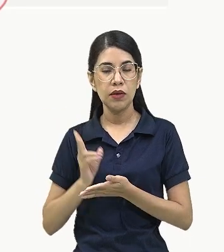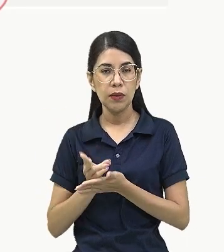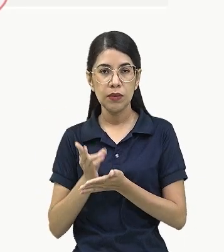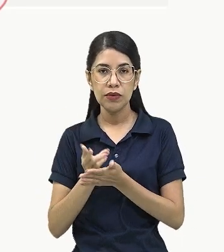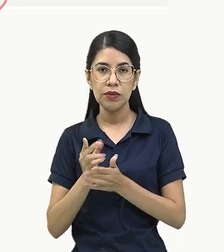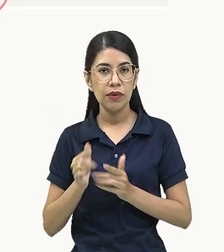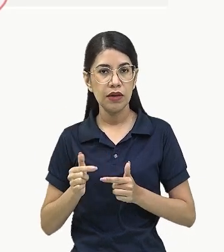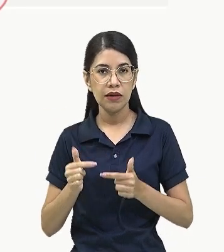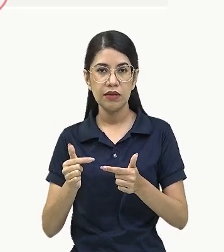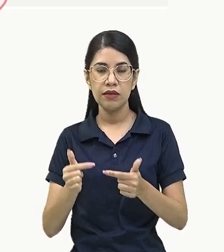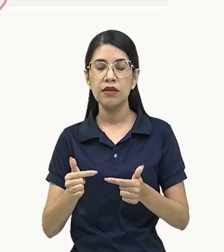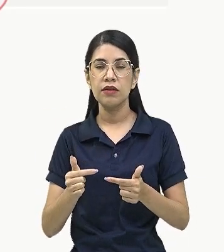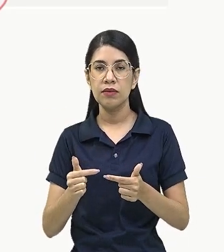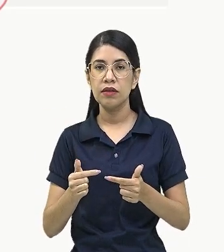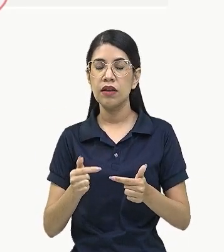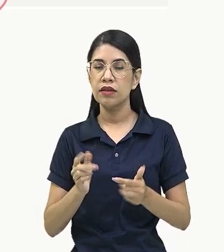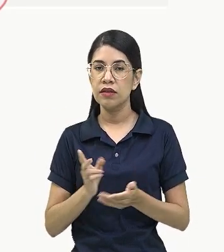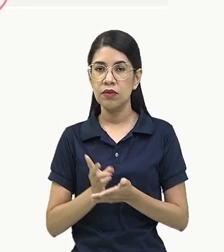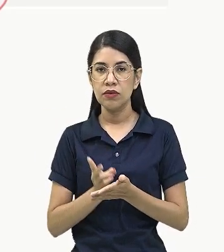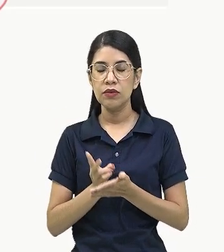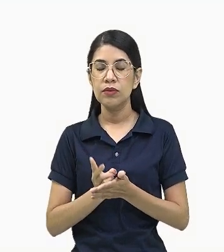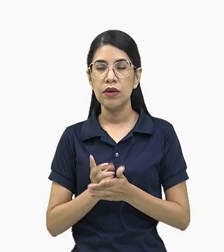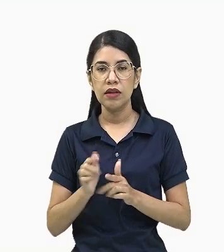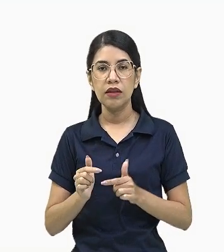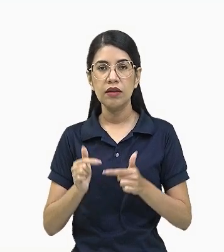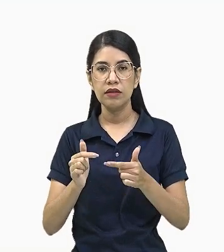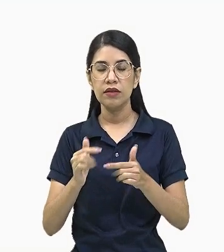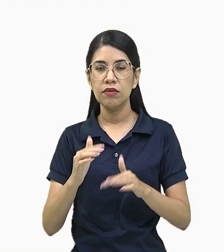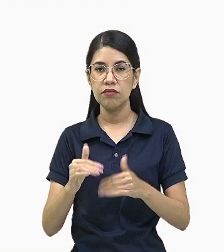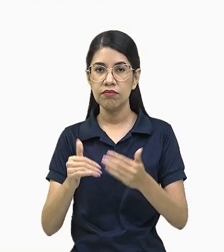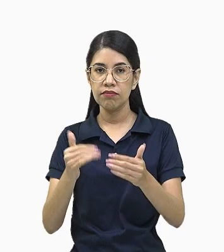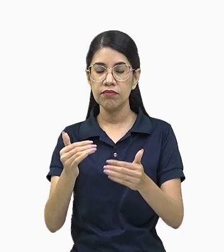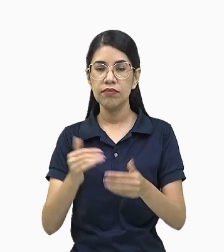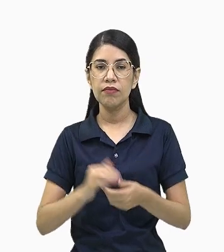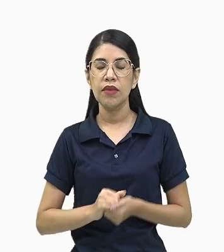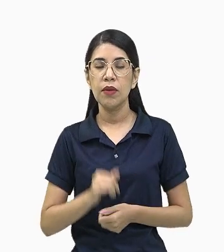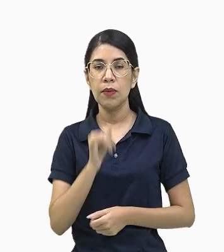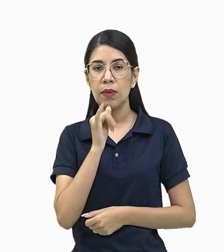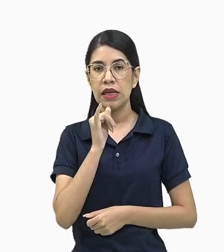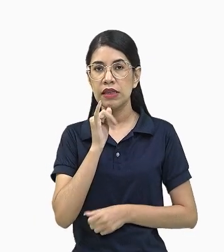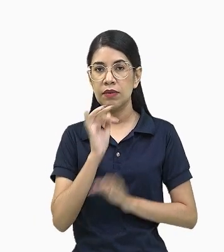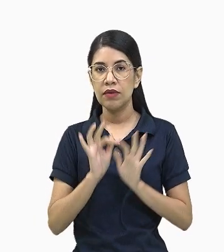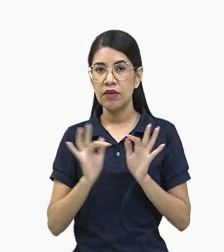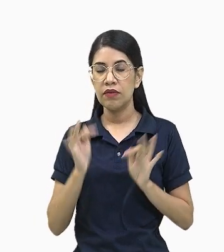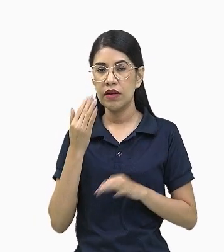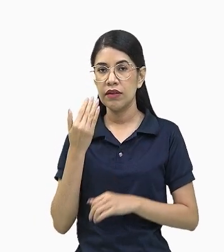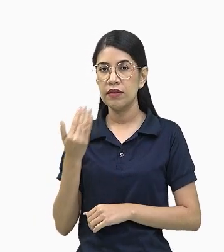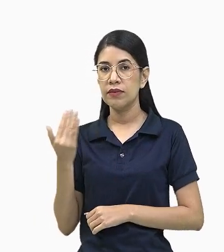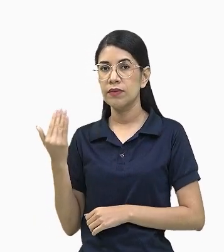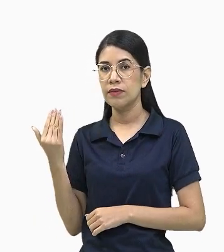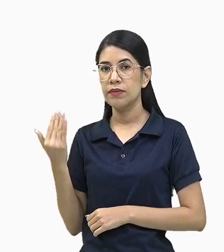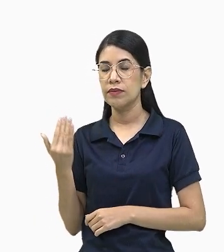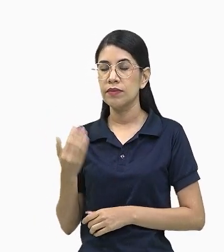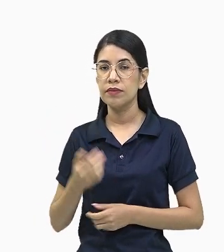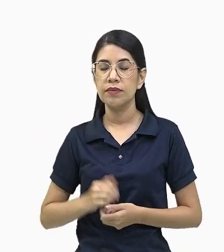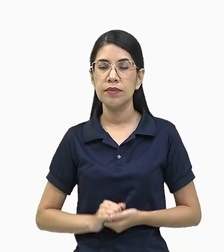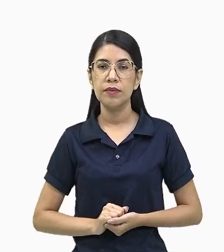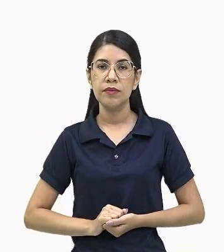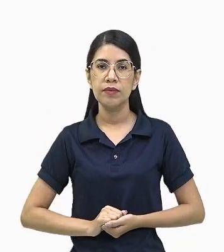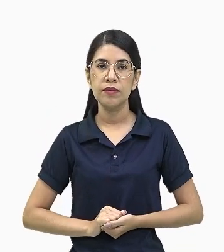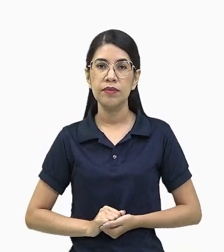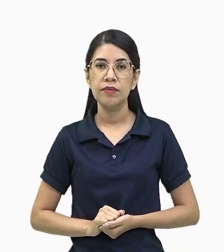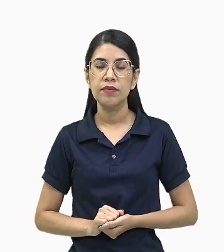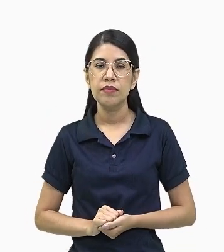com essa ideia de progresso. Veja os exemplos na frase. I was fishing on the river when the